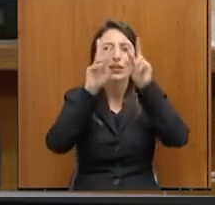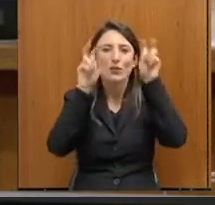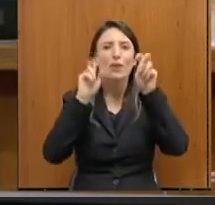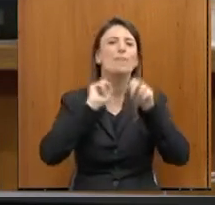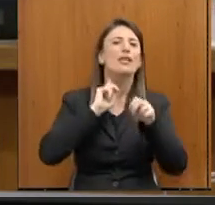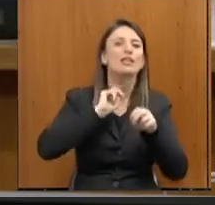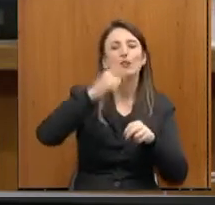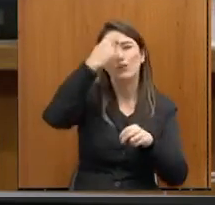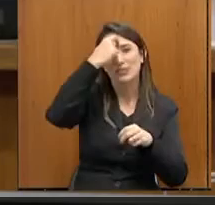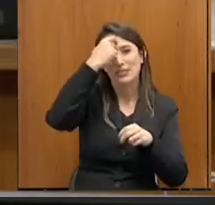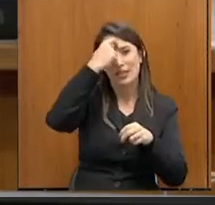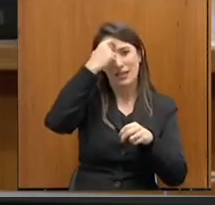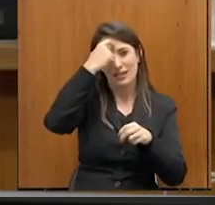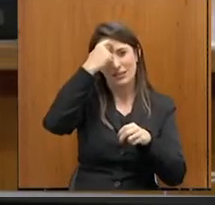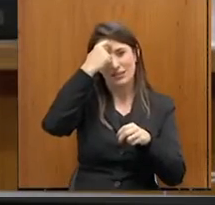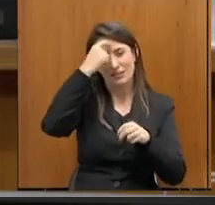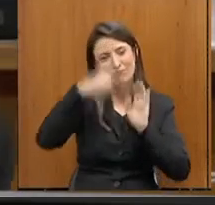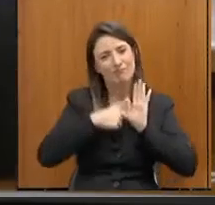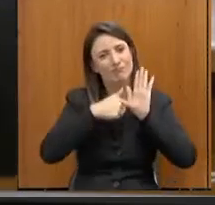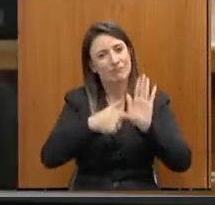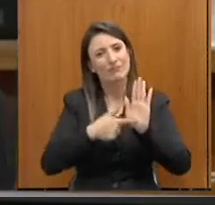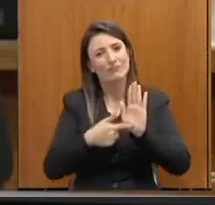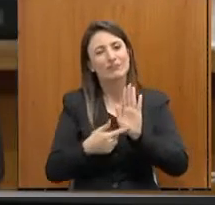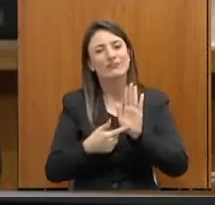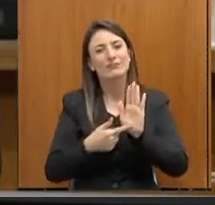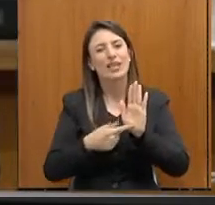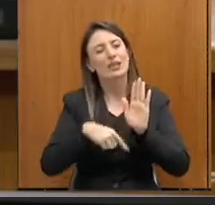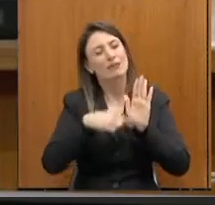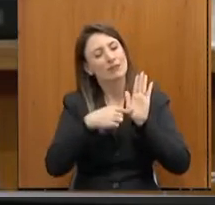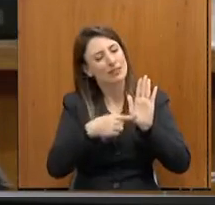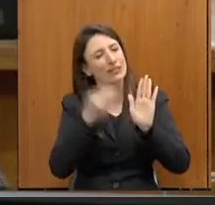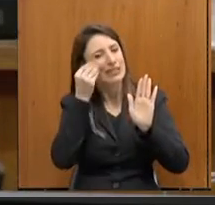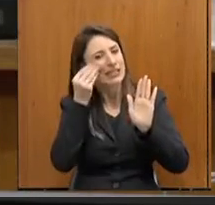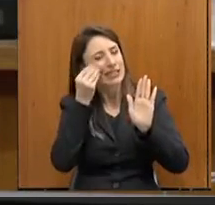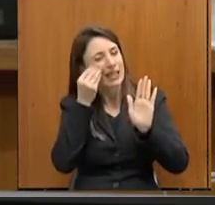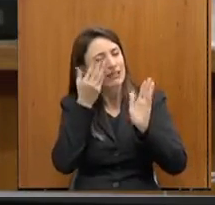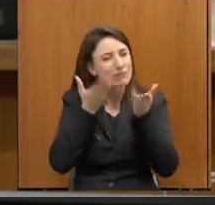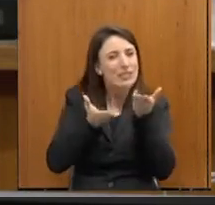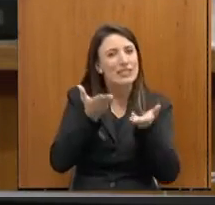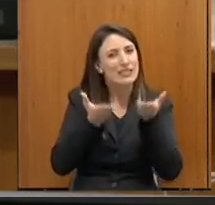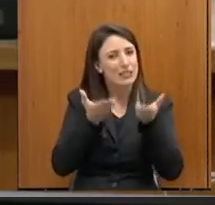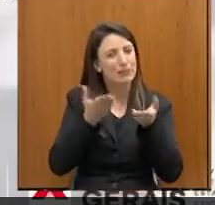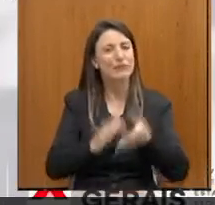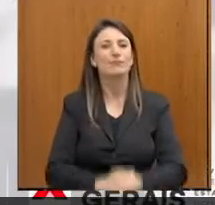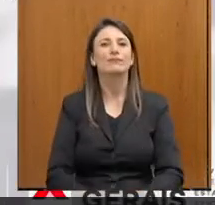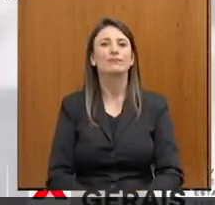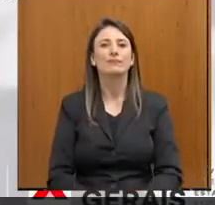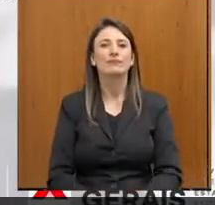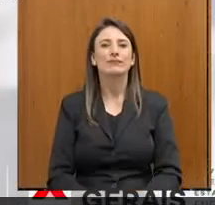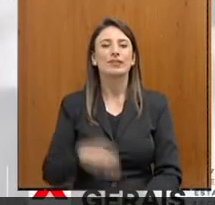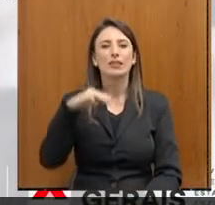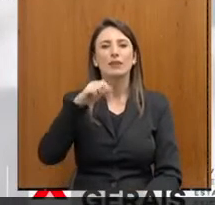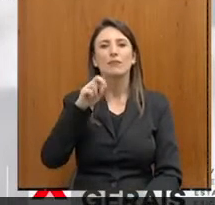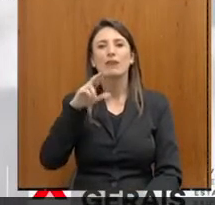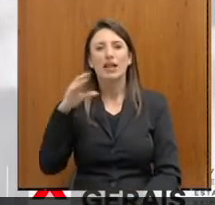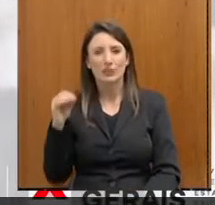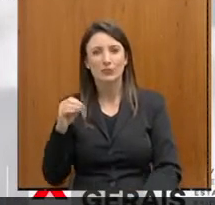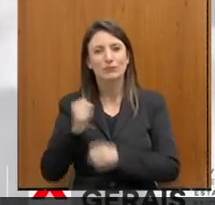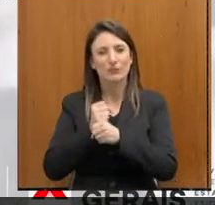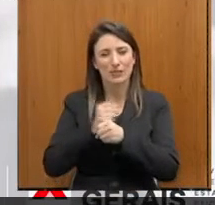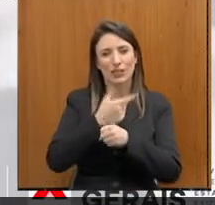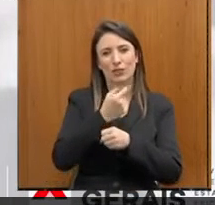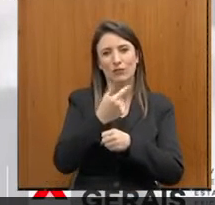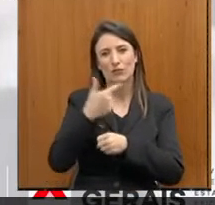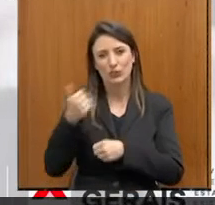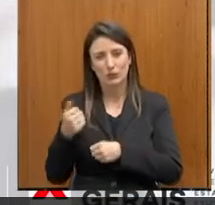mais assertivo é para o ponto de equilíbrio e ele busca em março de 21 tivemos